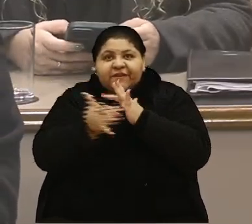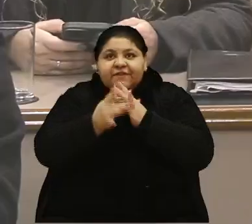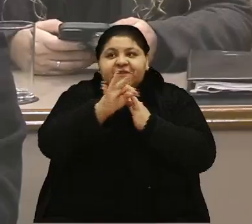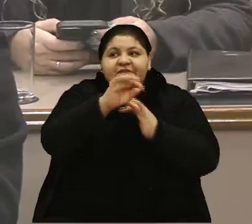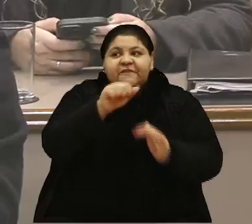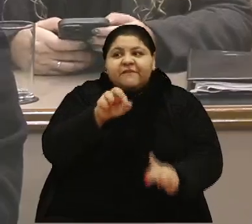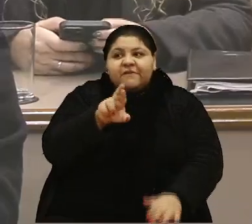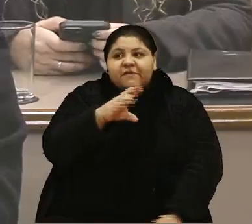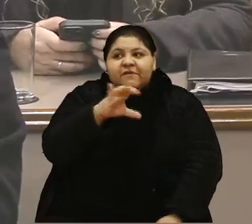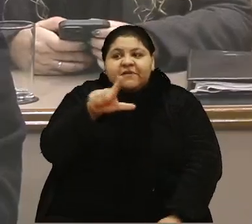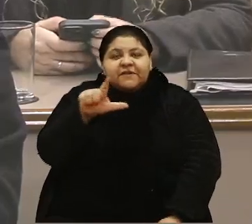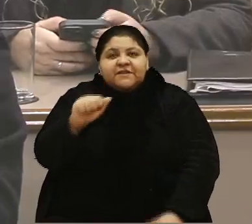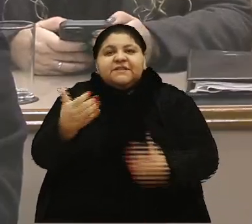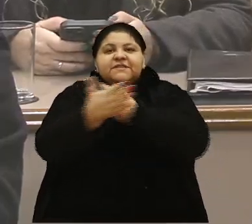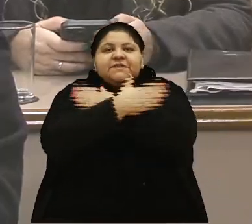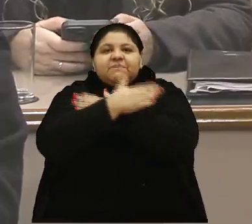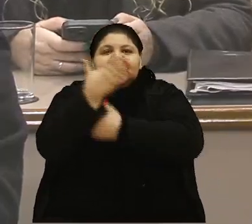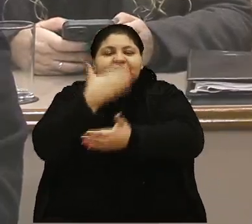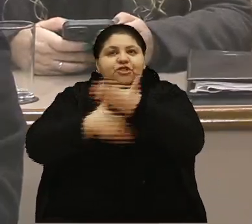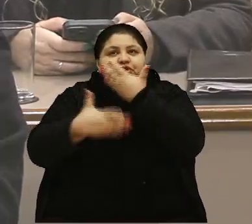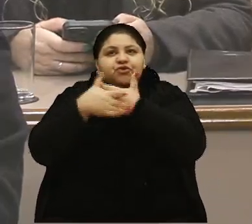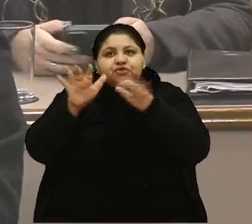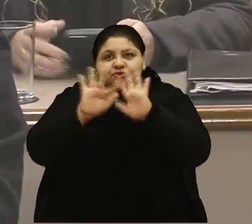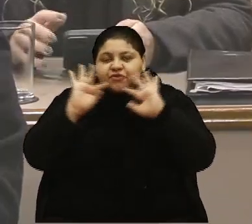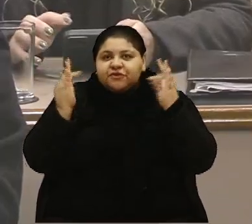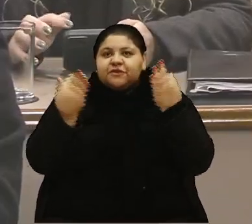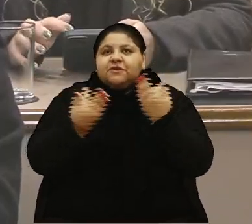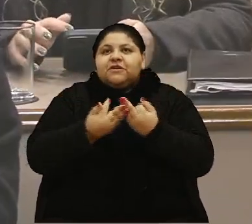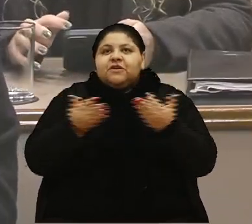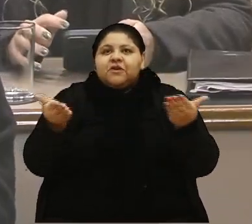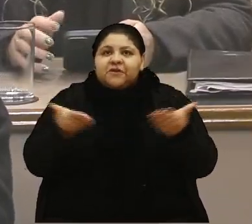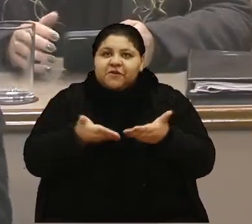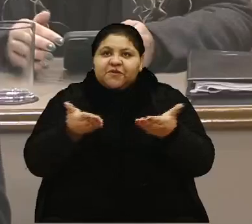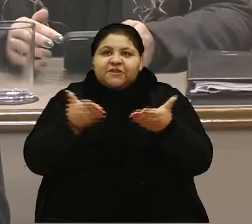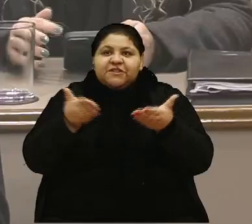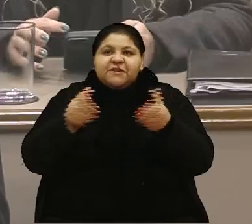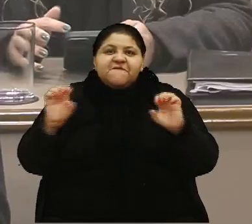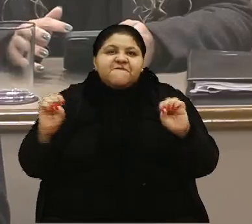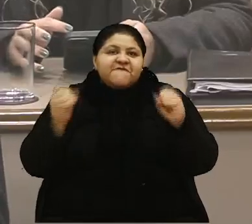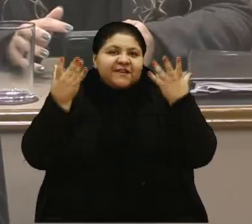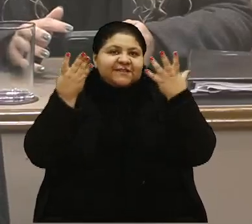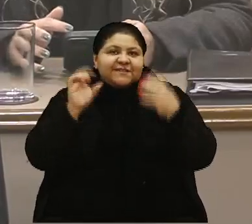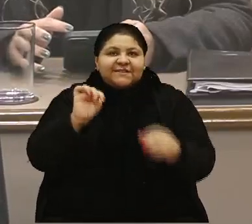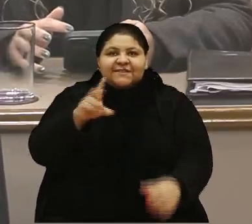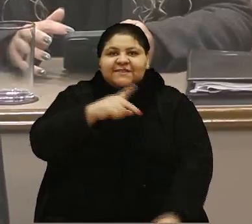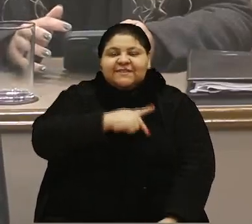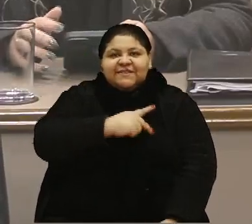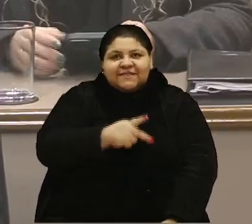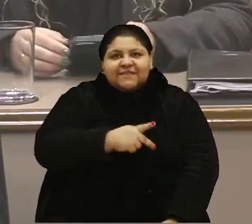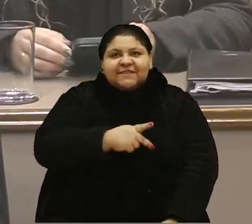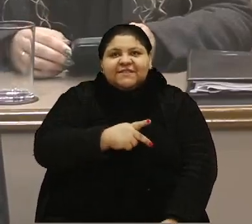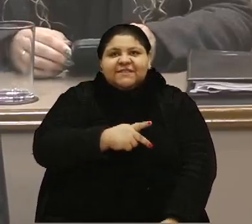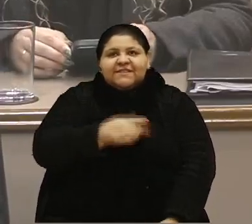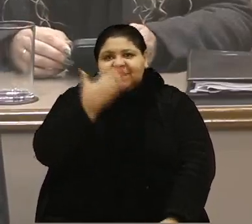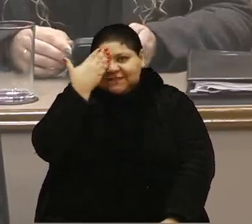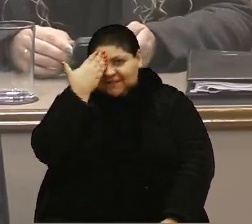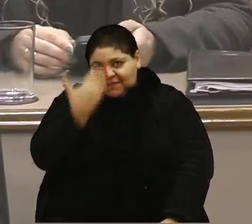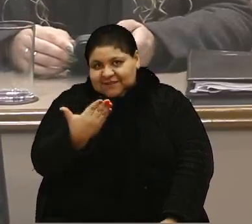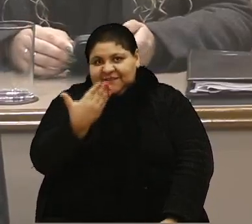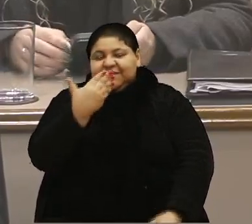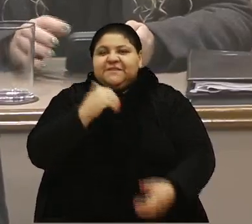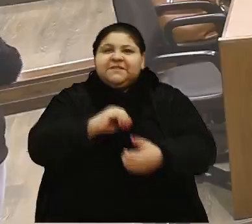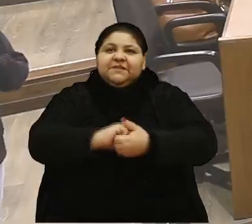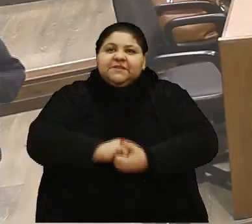Tarsila. Então, um abraço a toda a família que hoje está em festa. Era isso, senhor presidente, e muito obrigado aos nobres